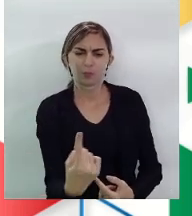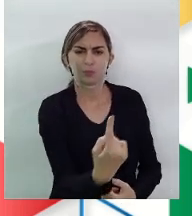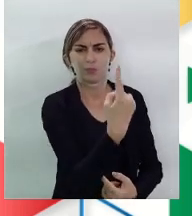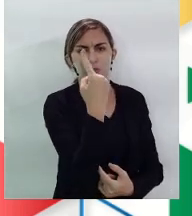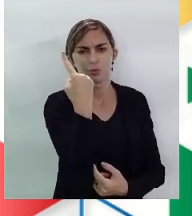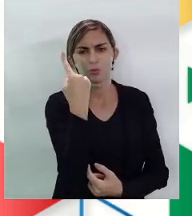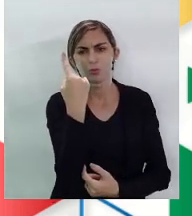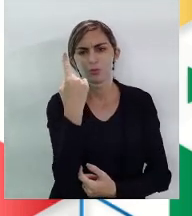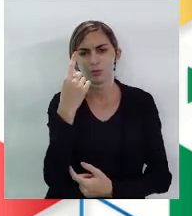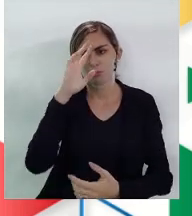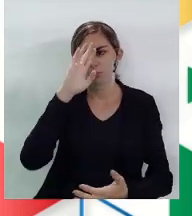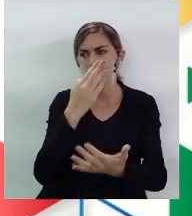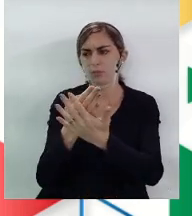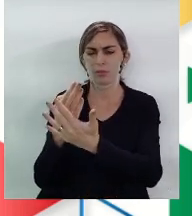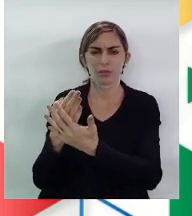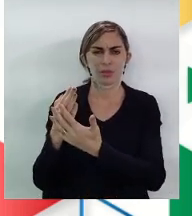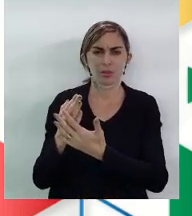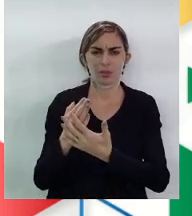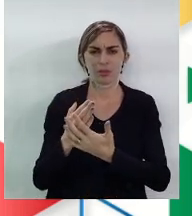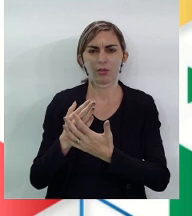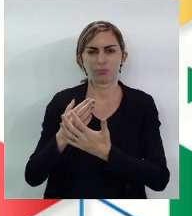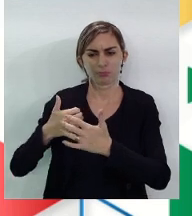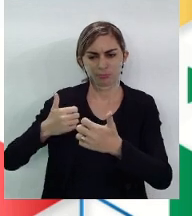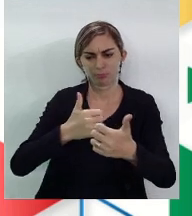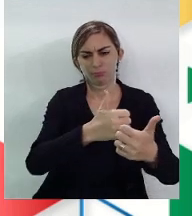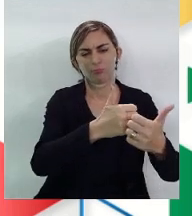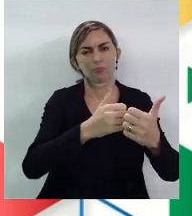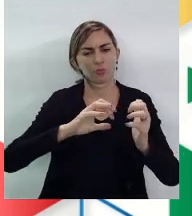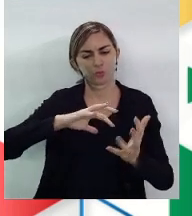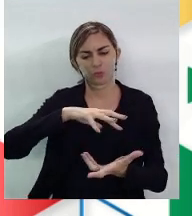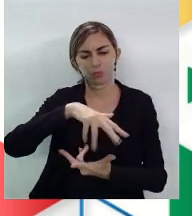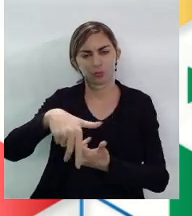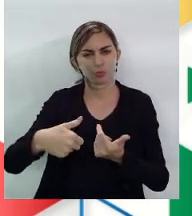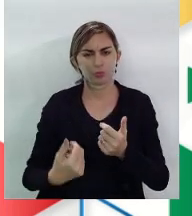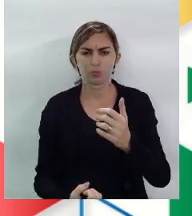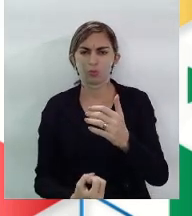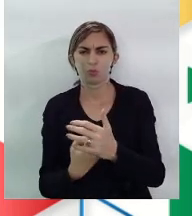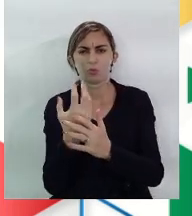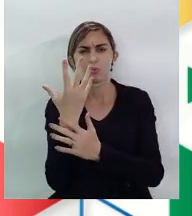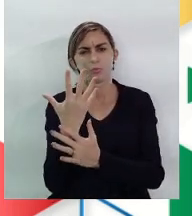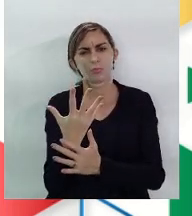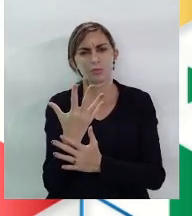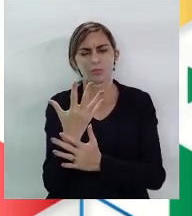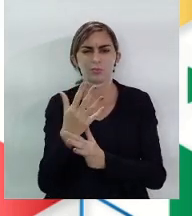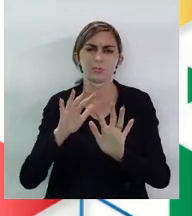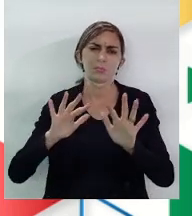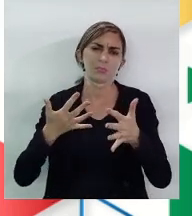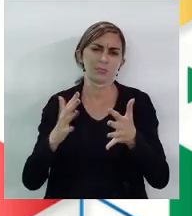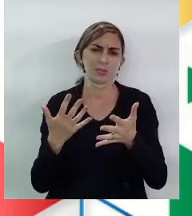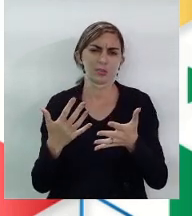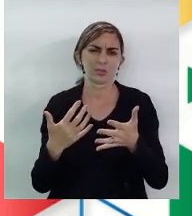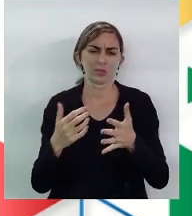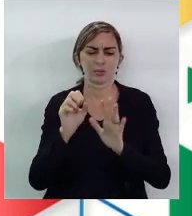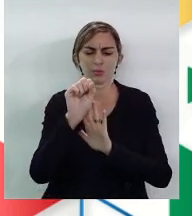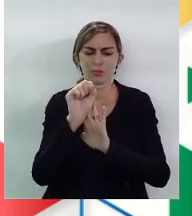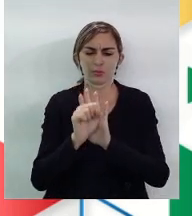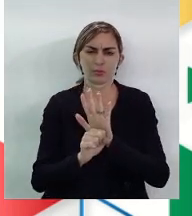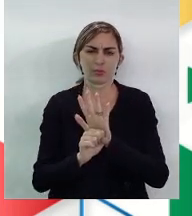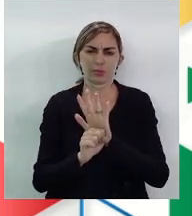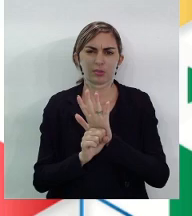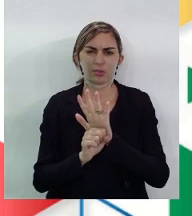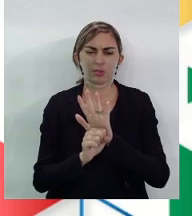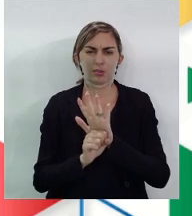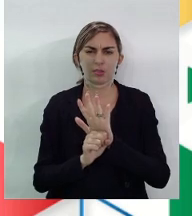de adeptos em todo o mundo. Essa religião originou-se por volta do